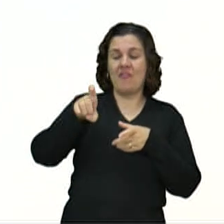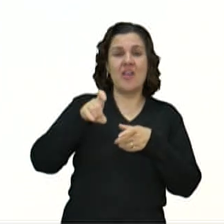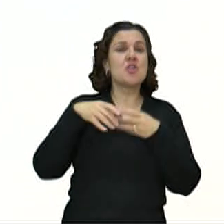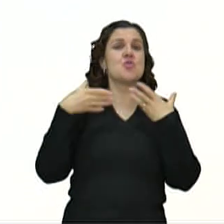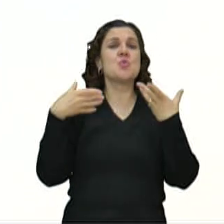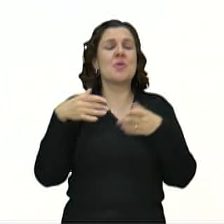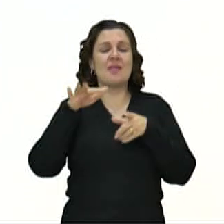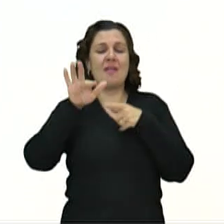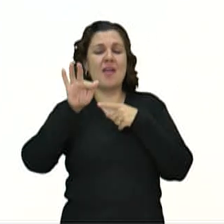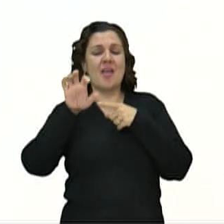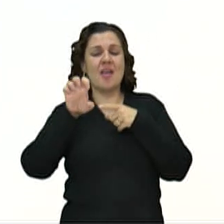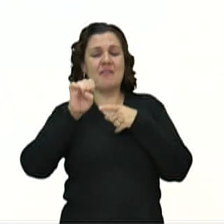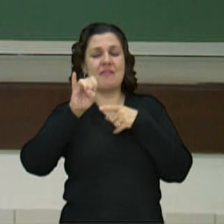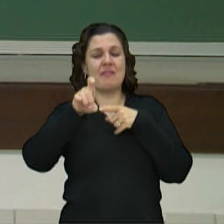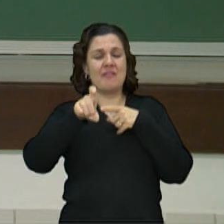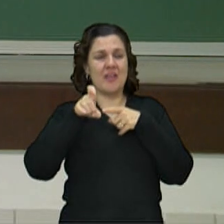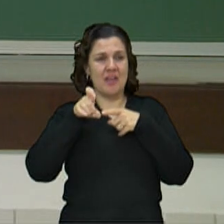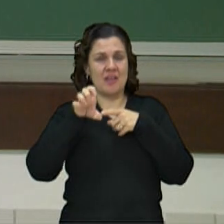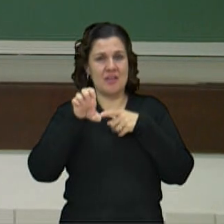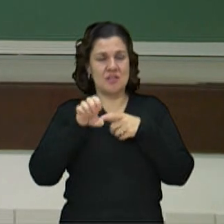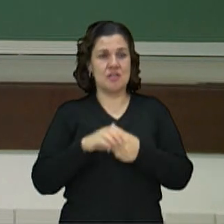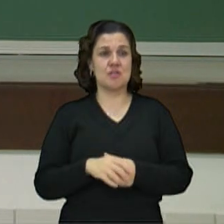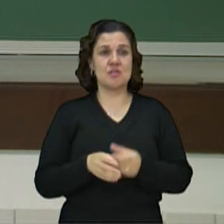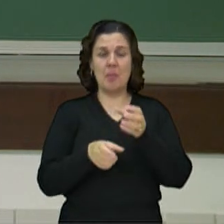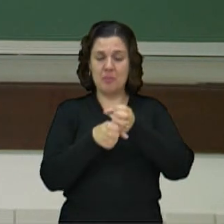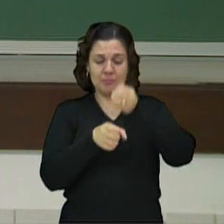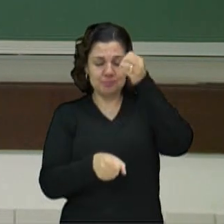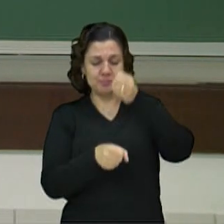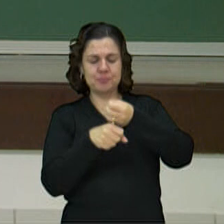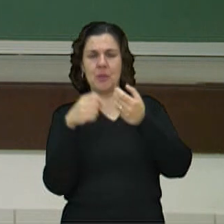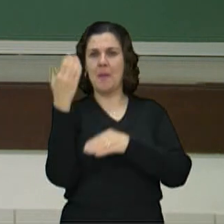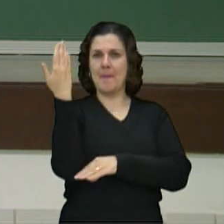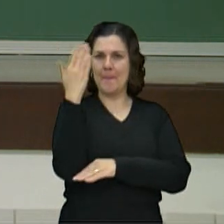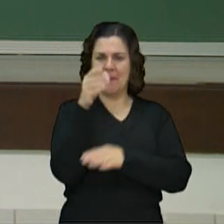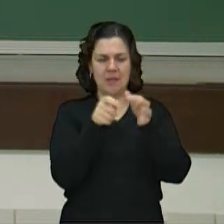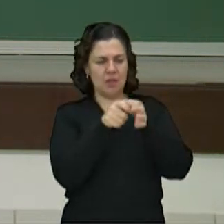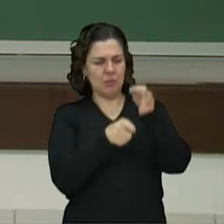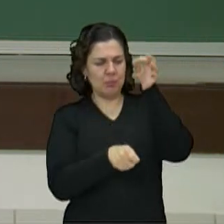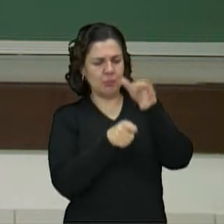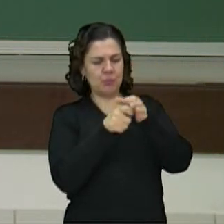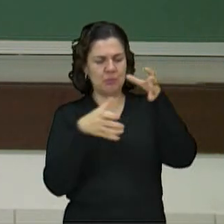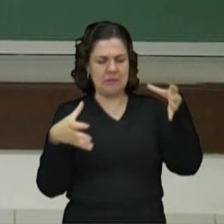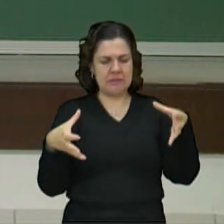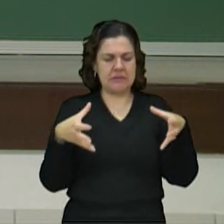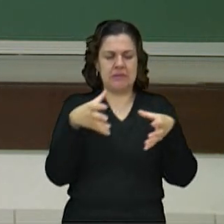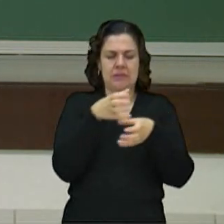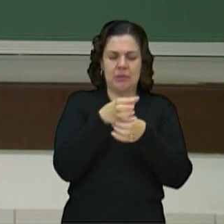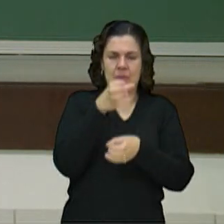é um feixe? Muitos gravetos, muitos galhos,